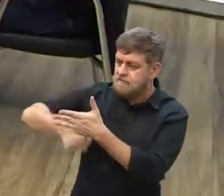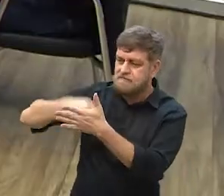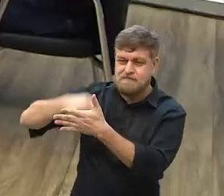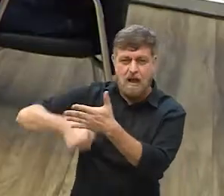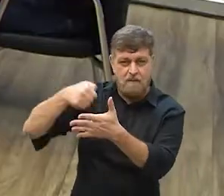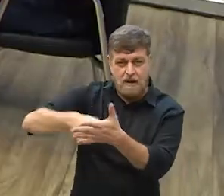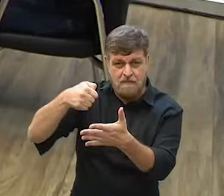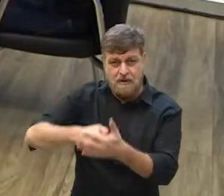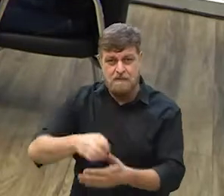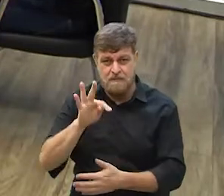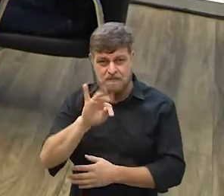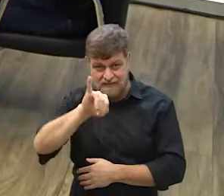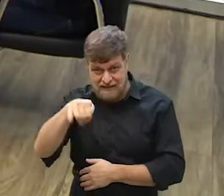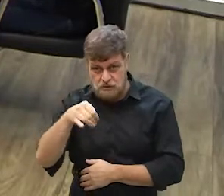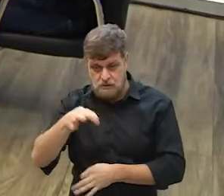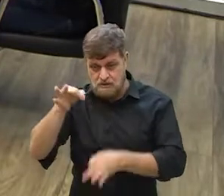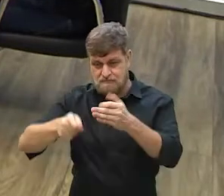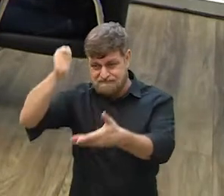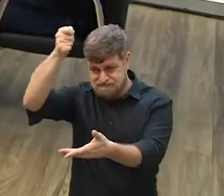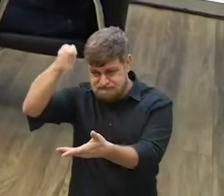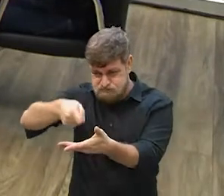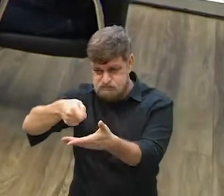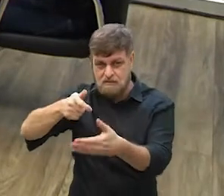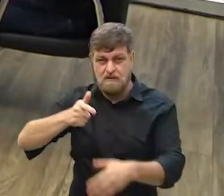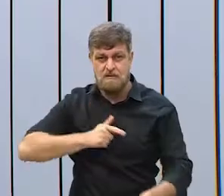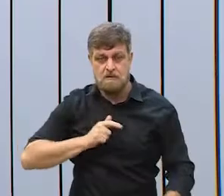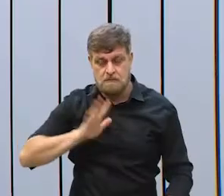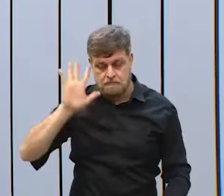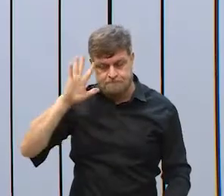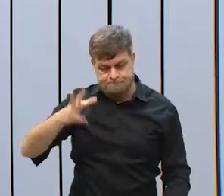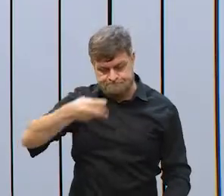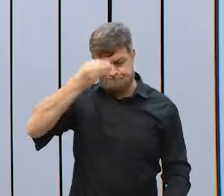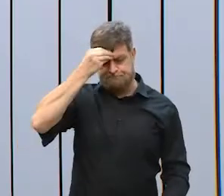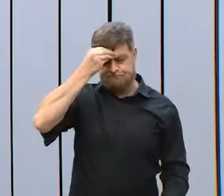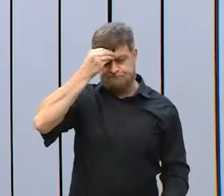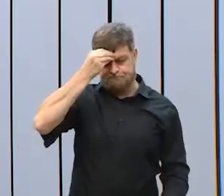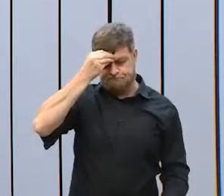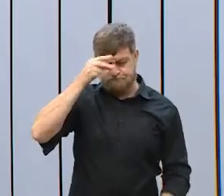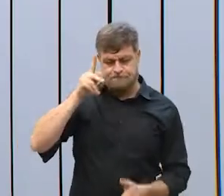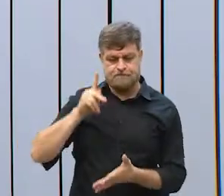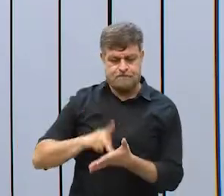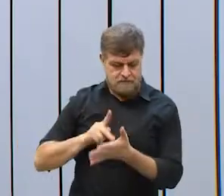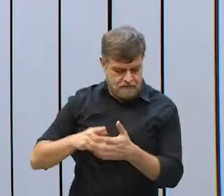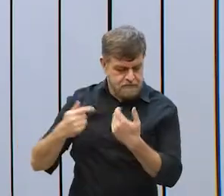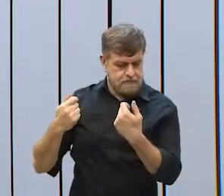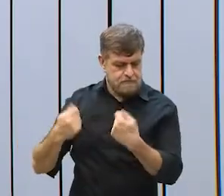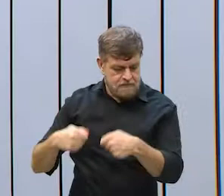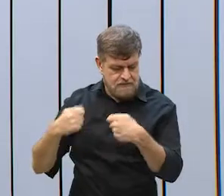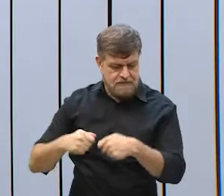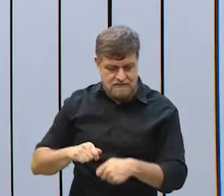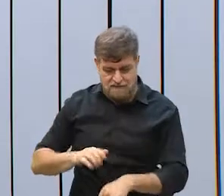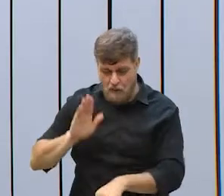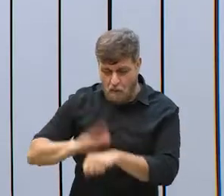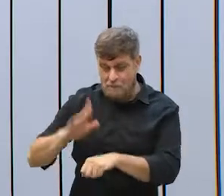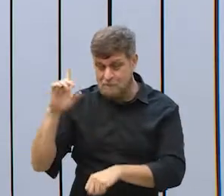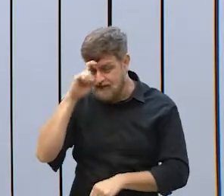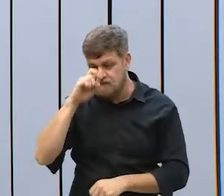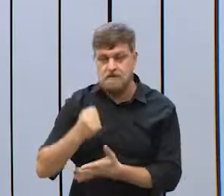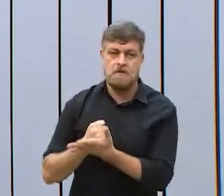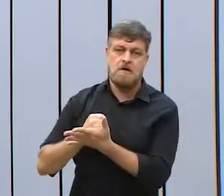do TJ se convencer dessa necessidade. Então, o mais difícil, eu creio que já